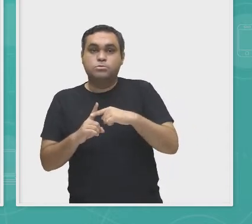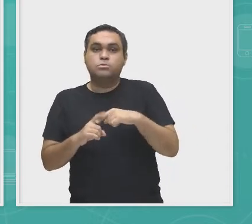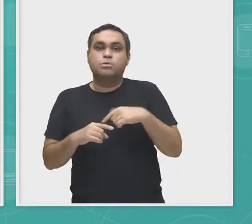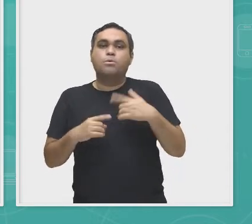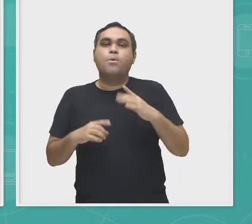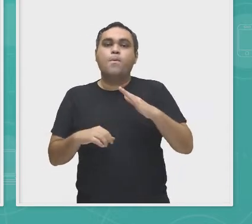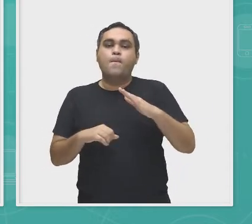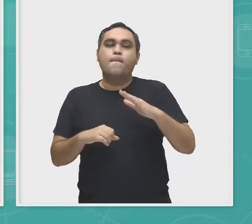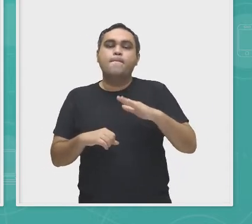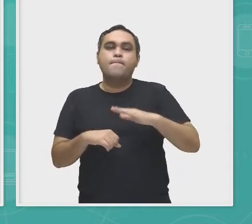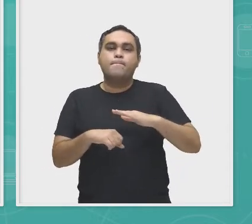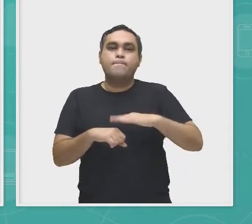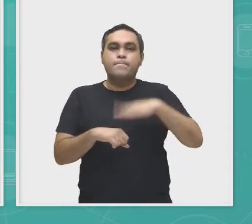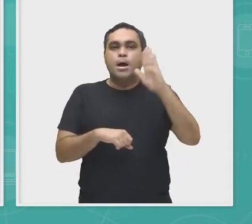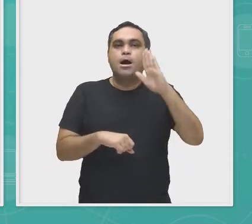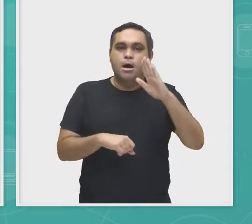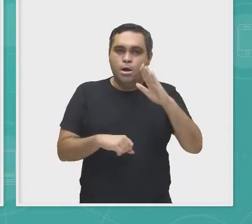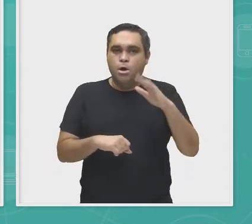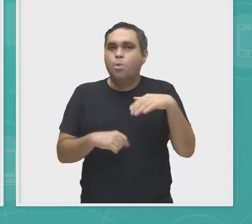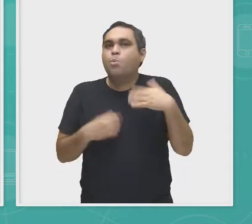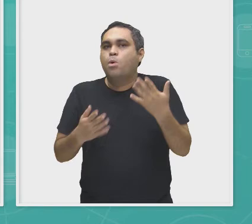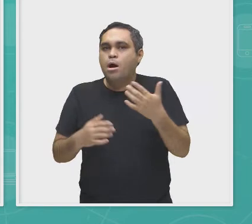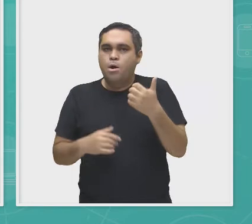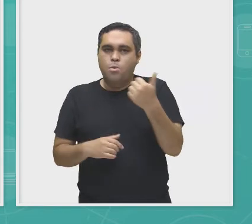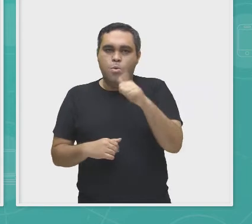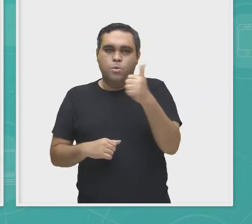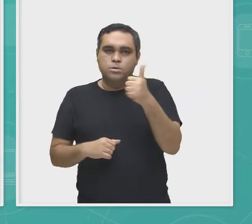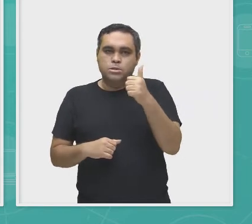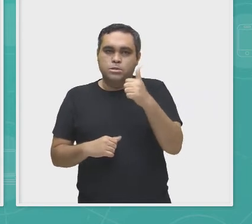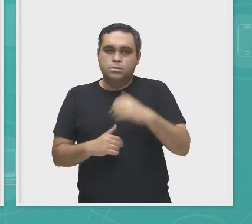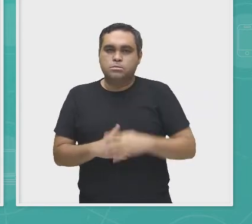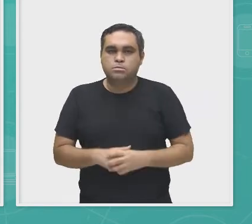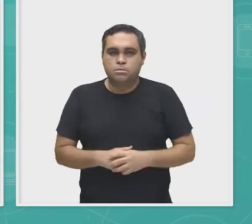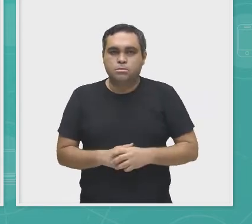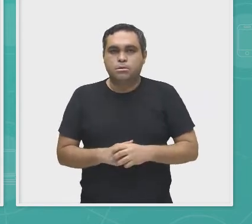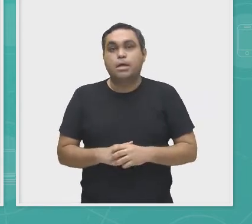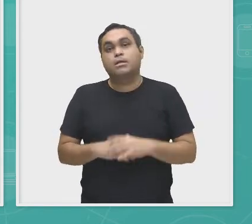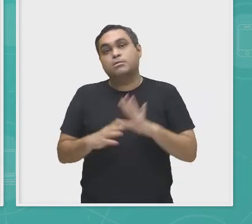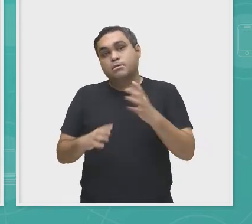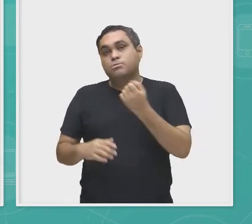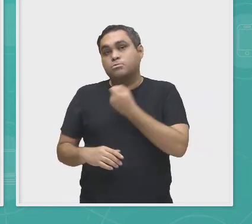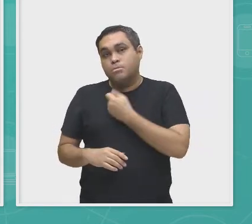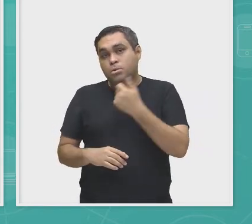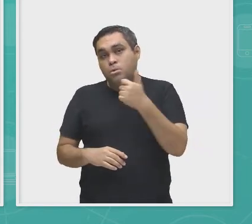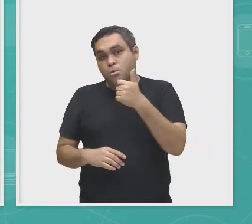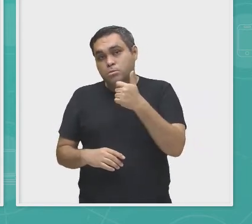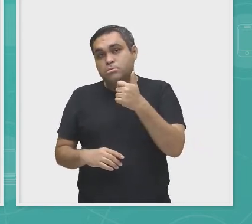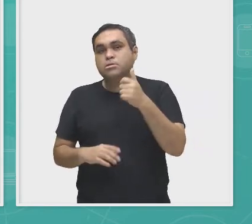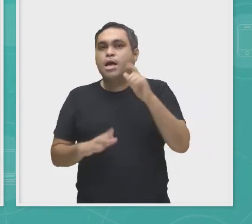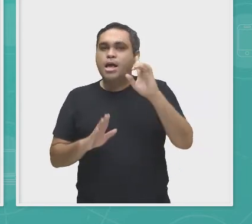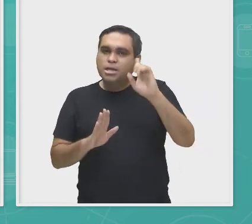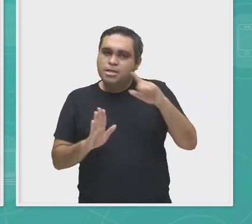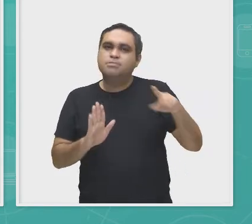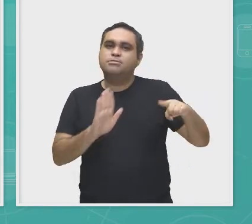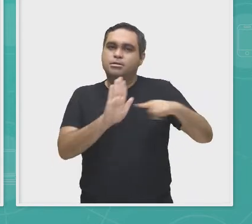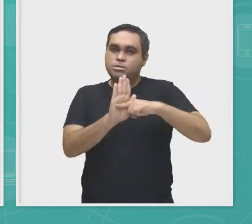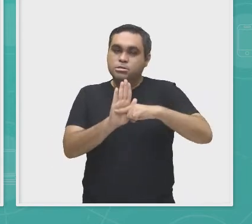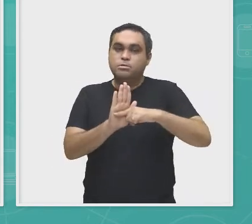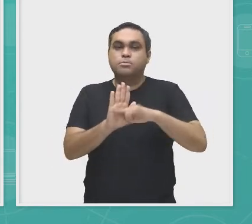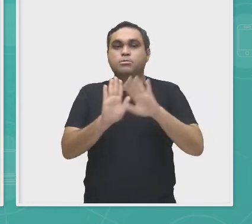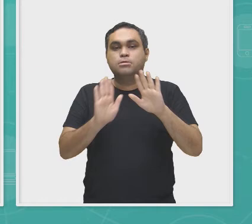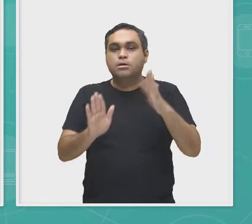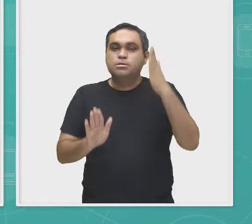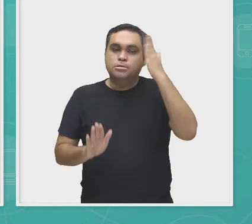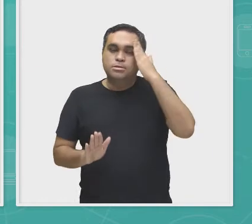número em módulo aqui é o 11. Como ele é negativo, nós já sabemos que